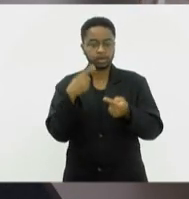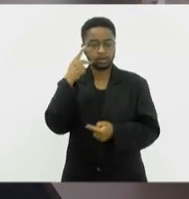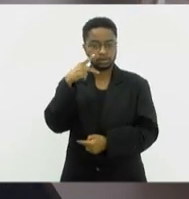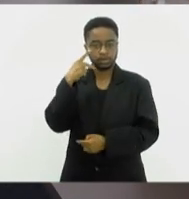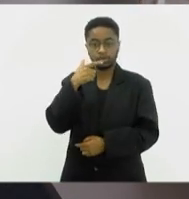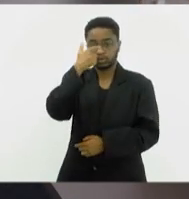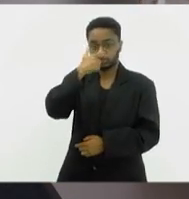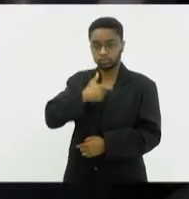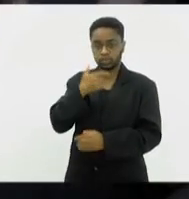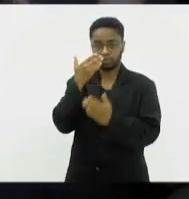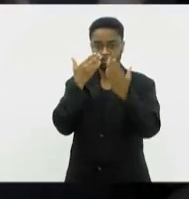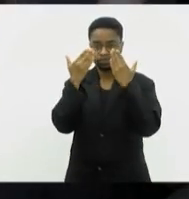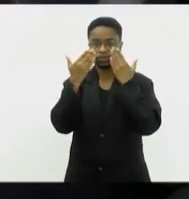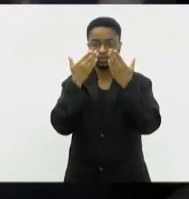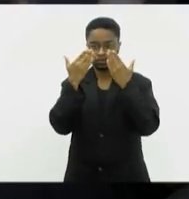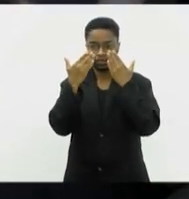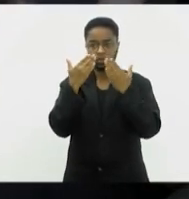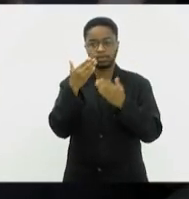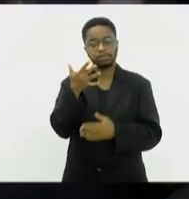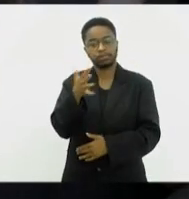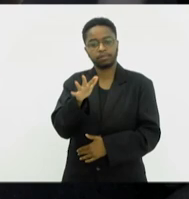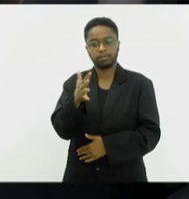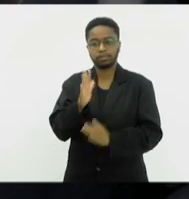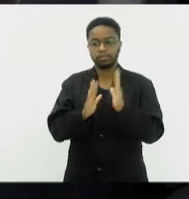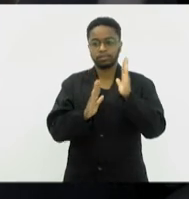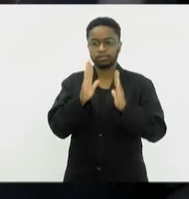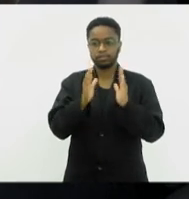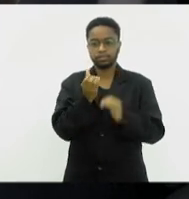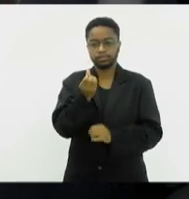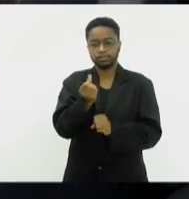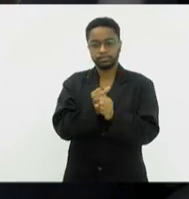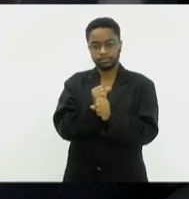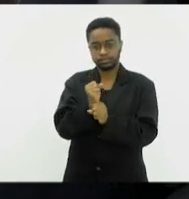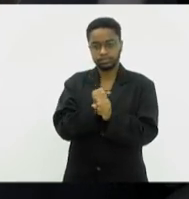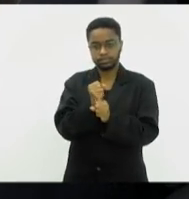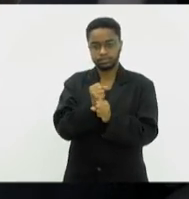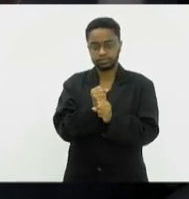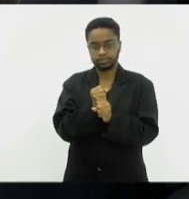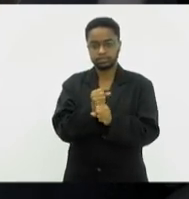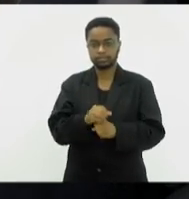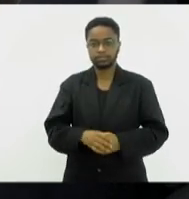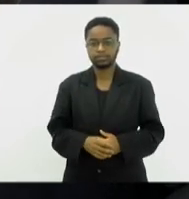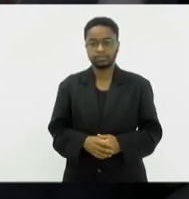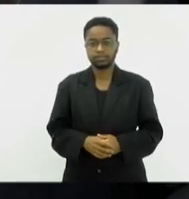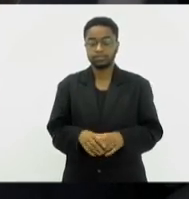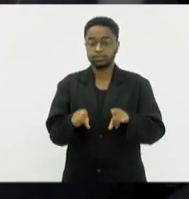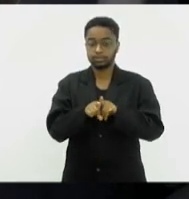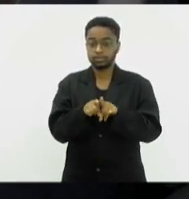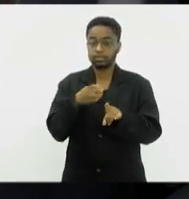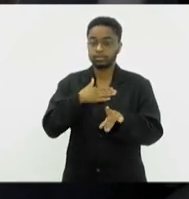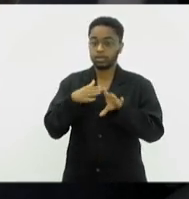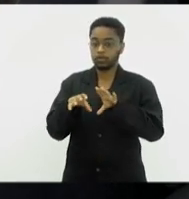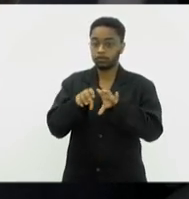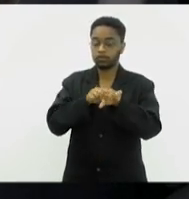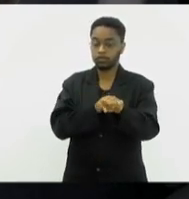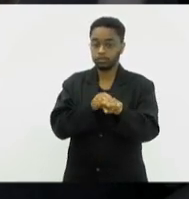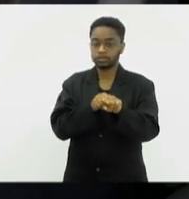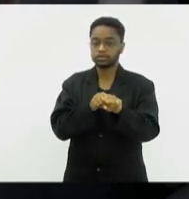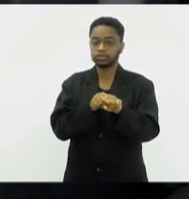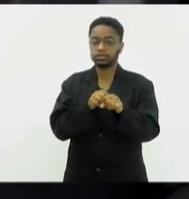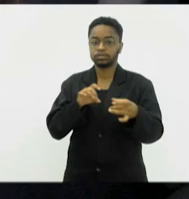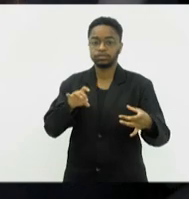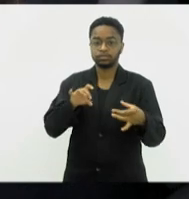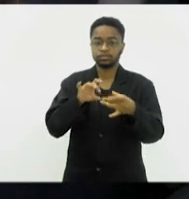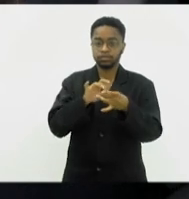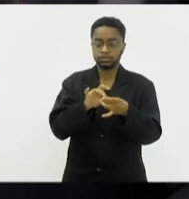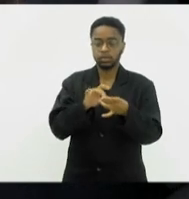formação, sou psicóloga há mais ou menos uns 6 anos, e a minha formação ela foi atravessada